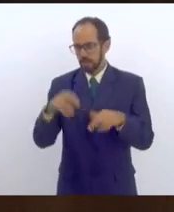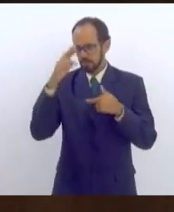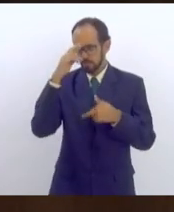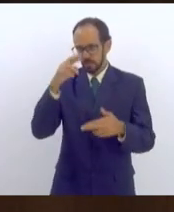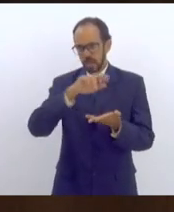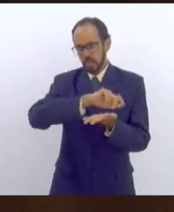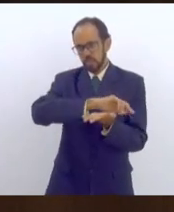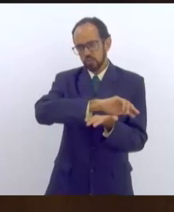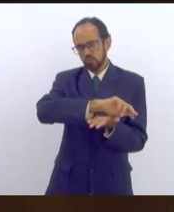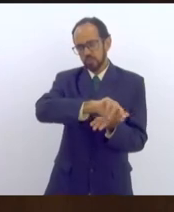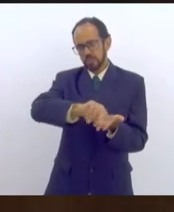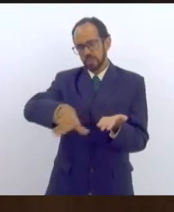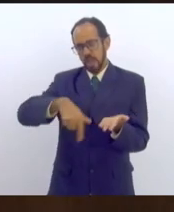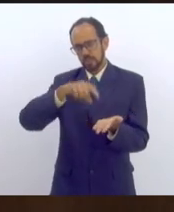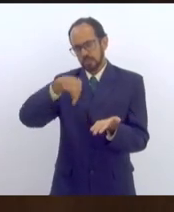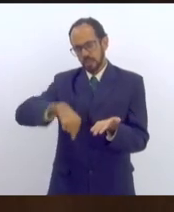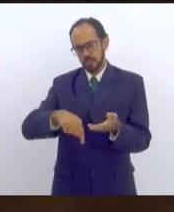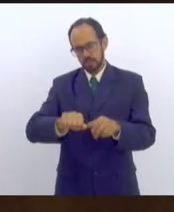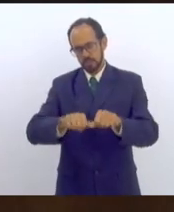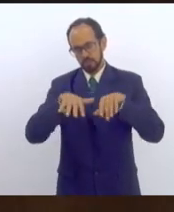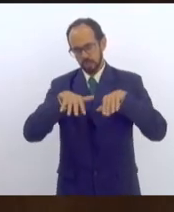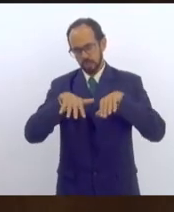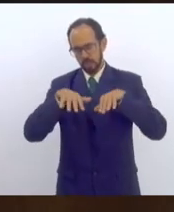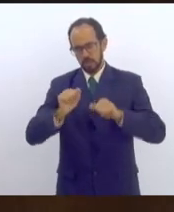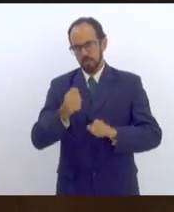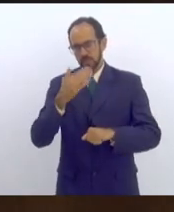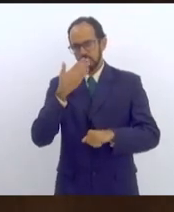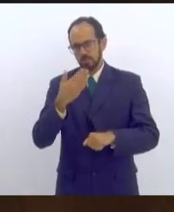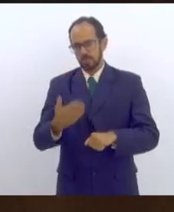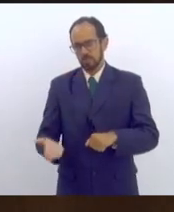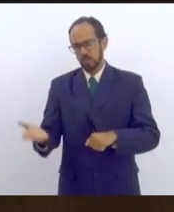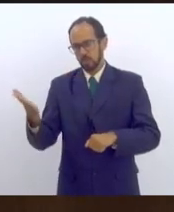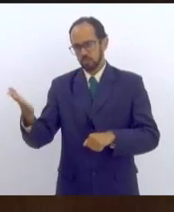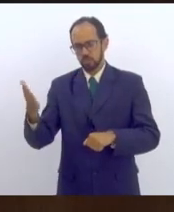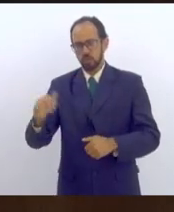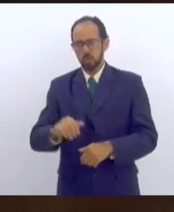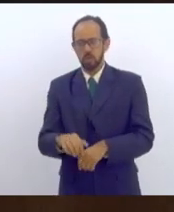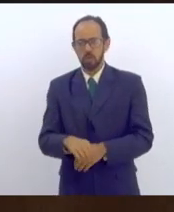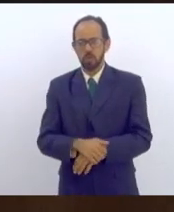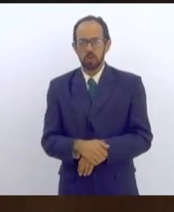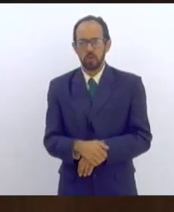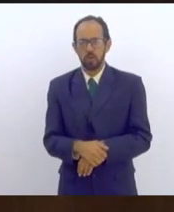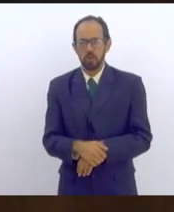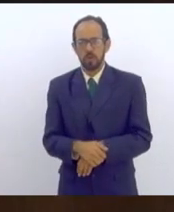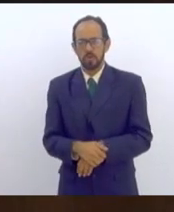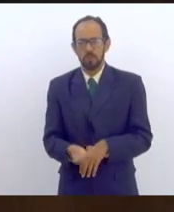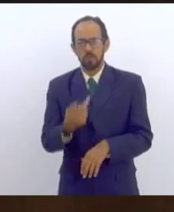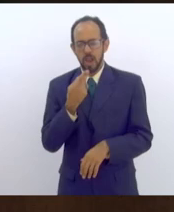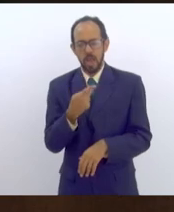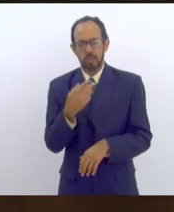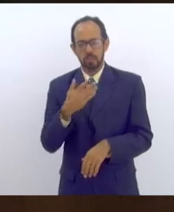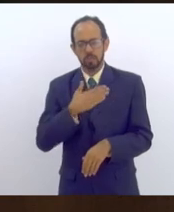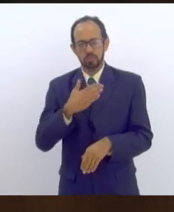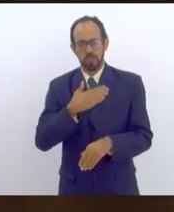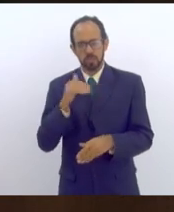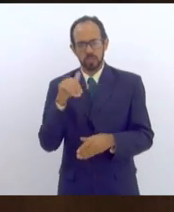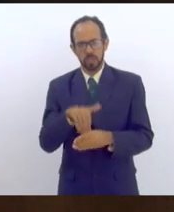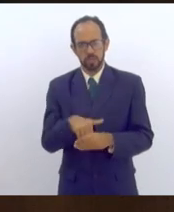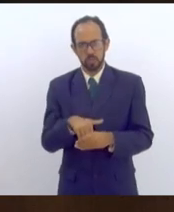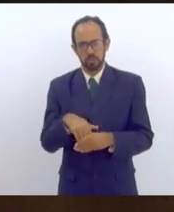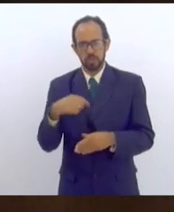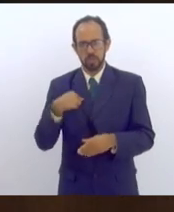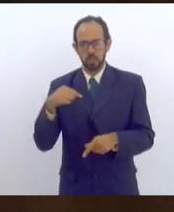que temos aqui nesse plenário. Eu vim aqui pedir vênia a Vossa Excelência para dizer aos meus eleitores que eu estou